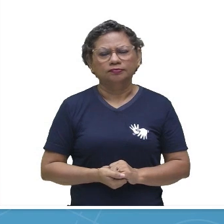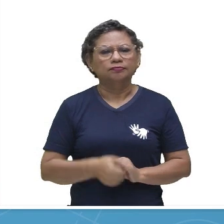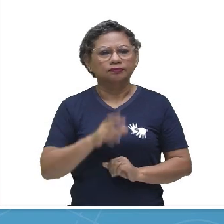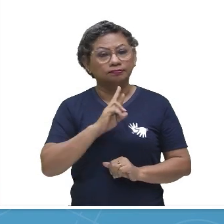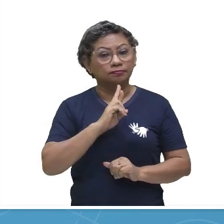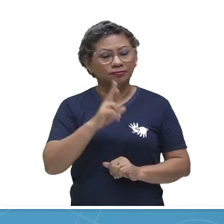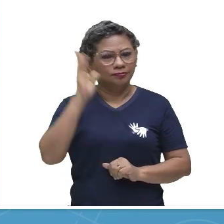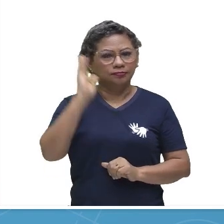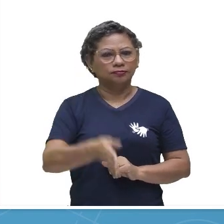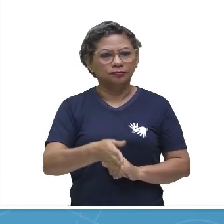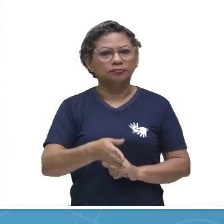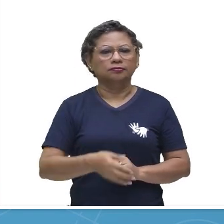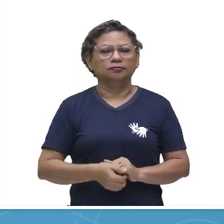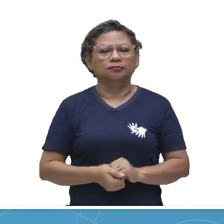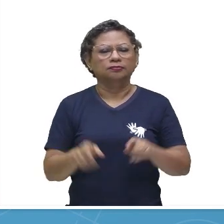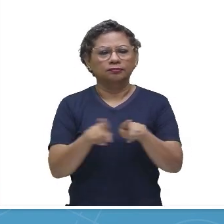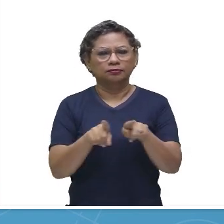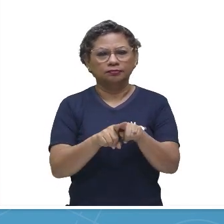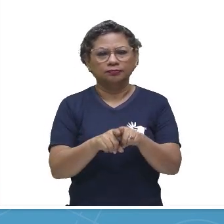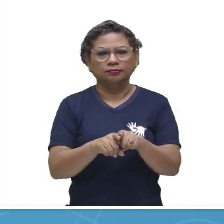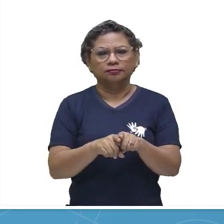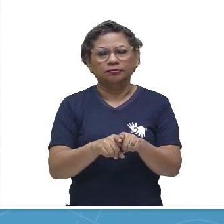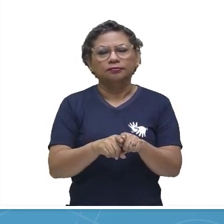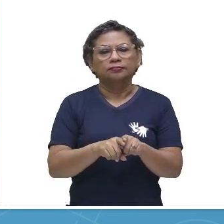64, 128.